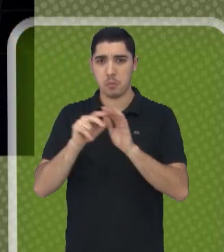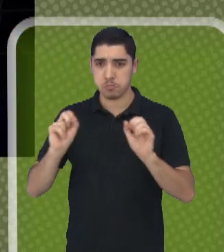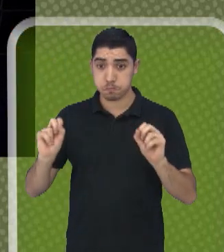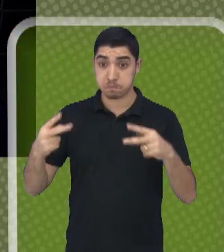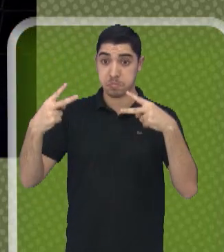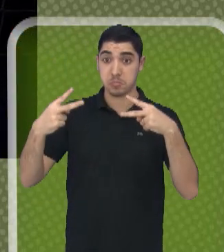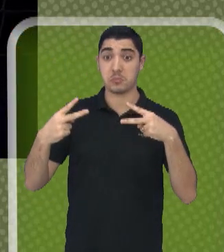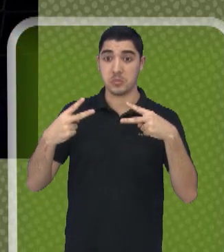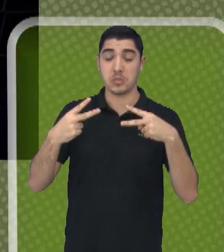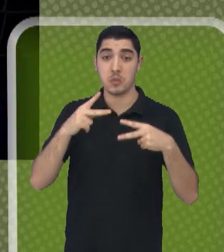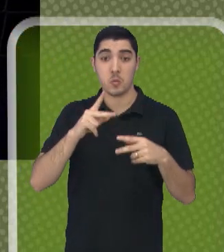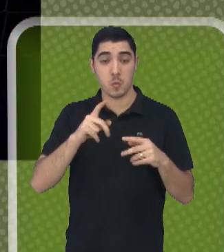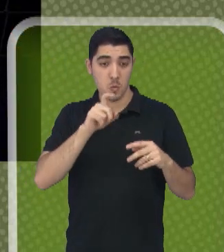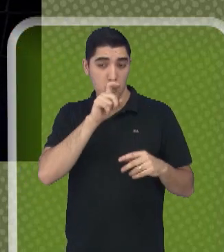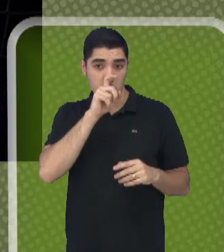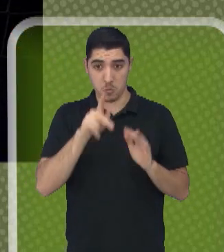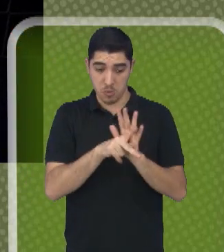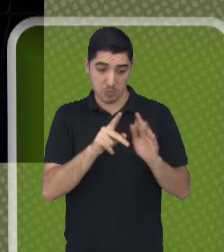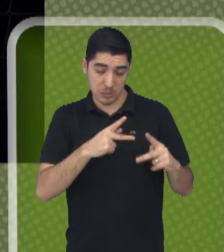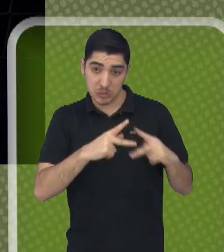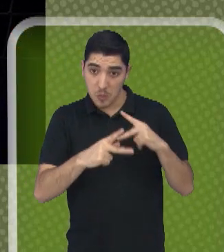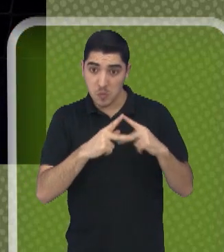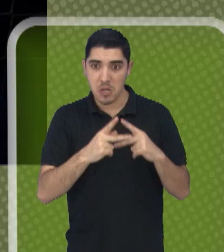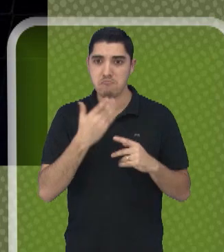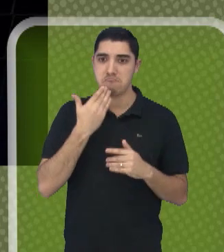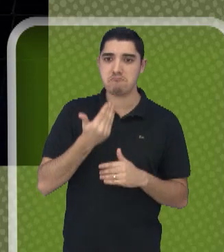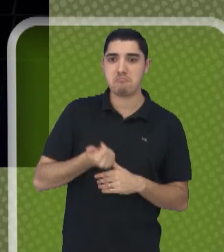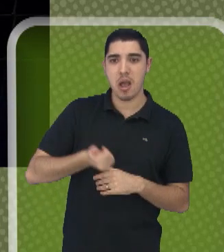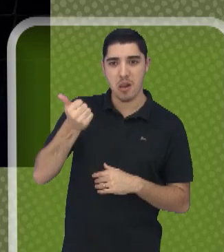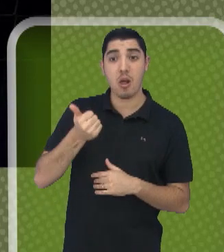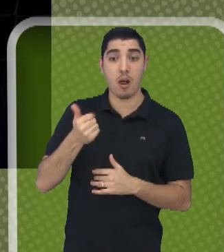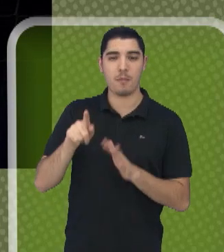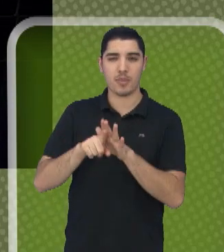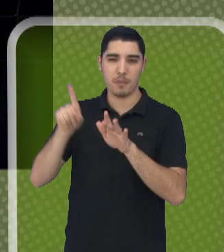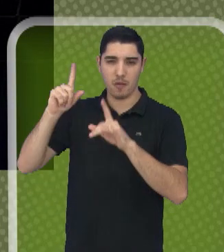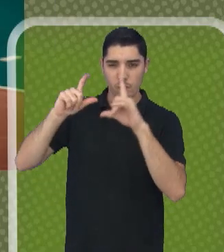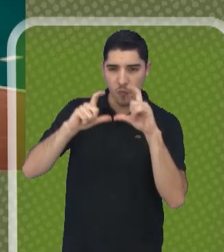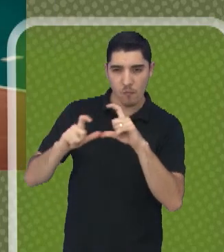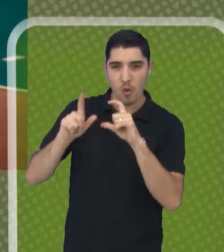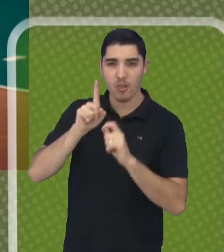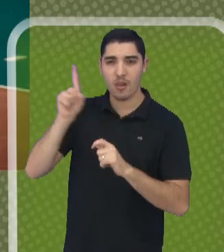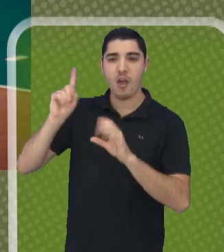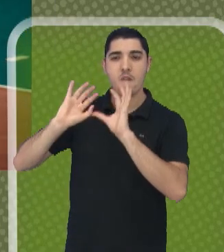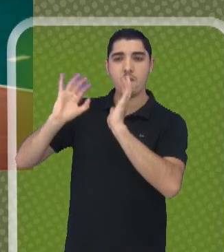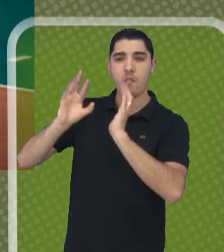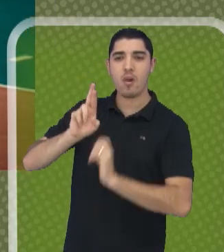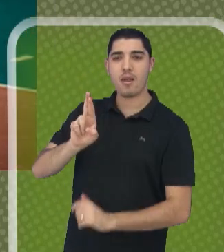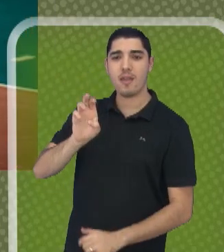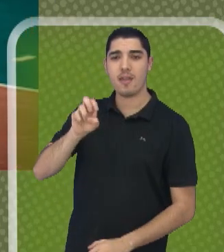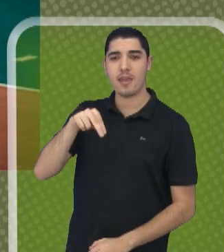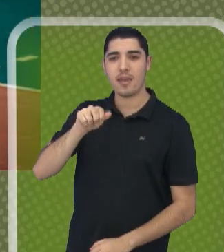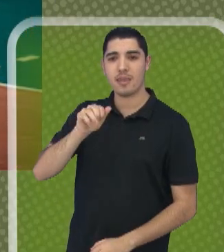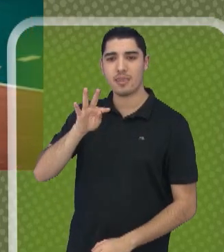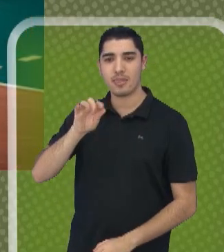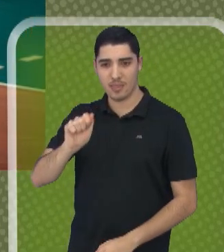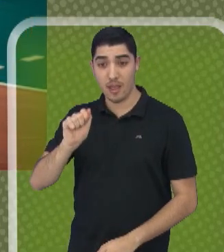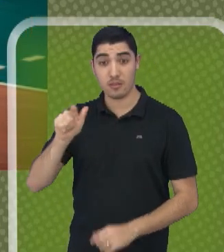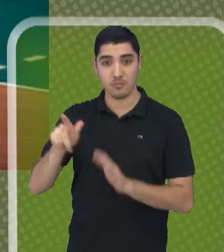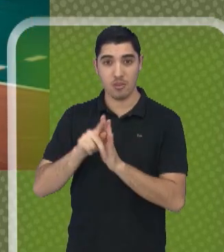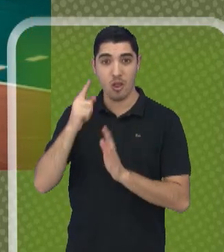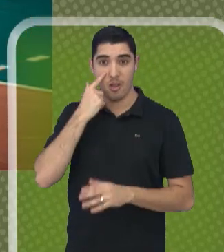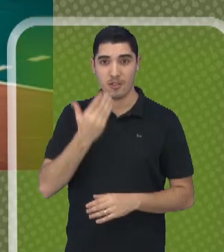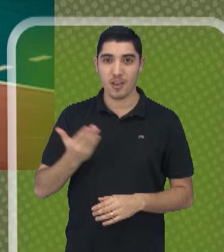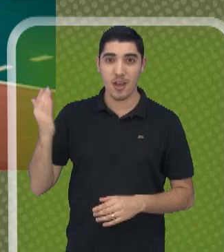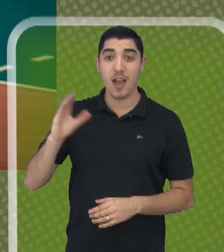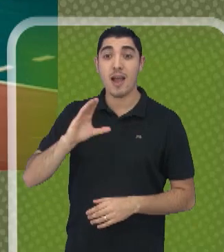equipe do São José. A gente está vendo as imagens aí enviadas para o pessoal de Campinas, lá do Vôlei Renata, né? Que é o patrocinador da equipe do Campinas. Olha o Schwank ali